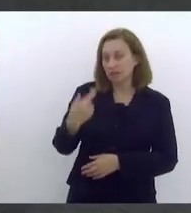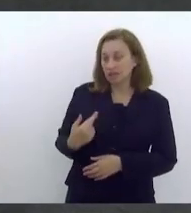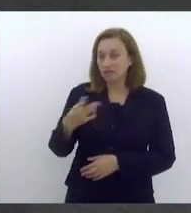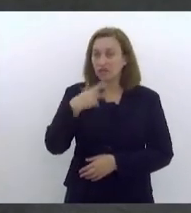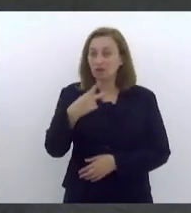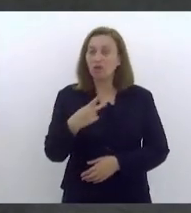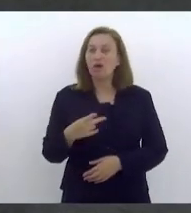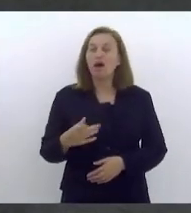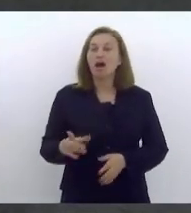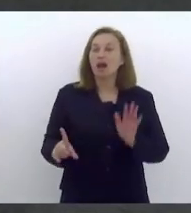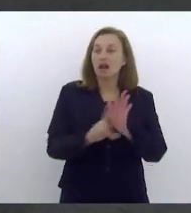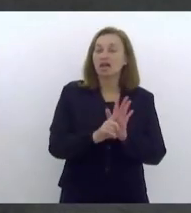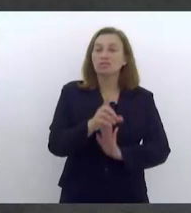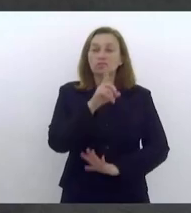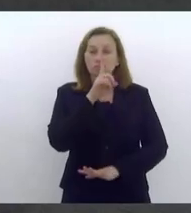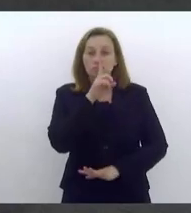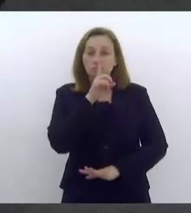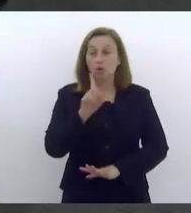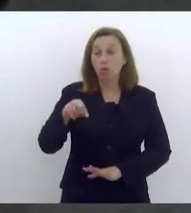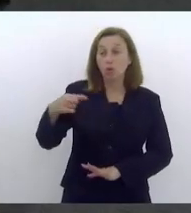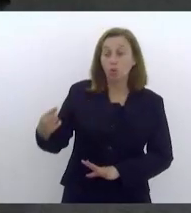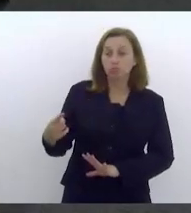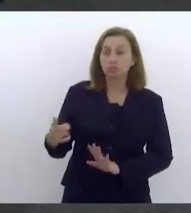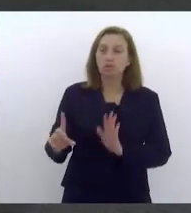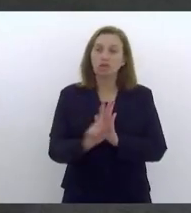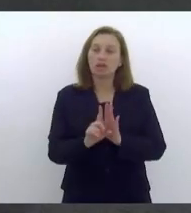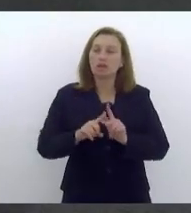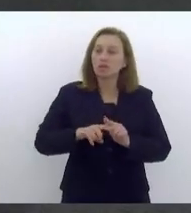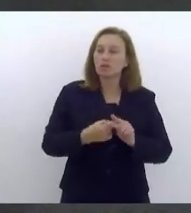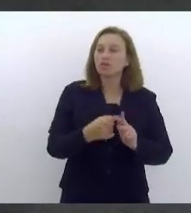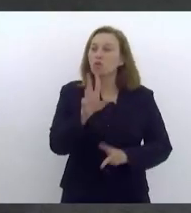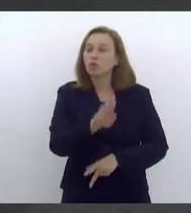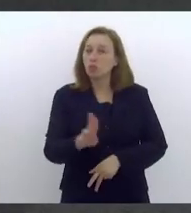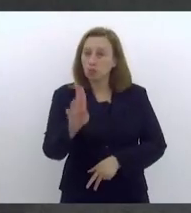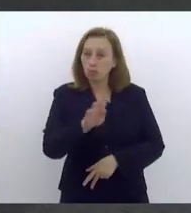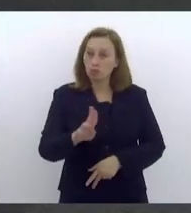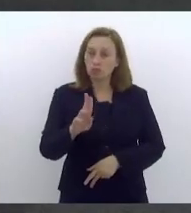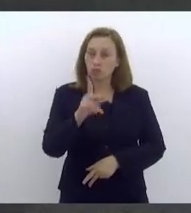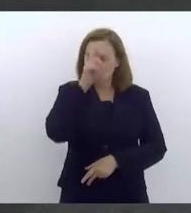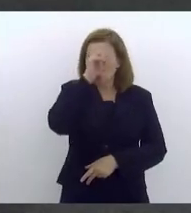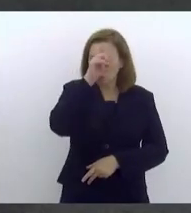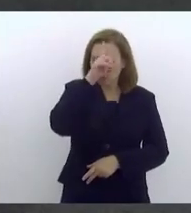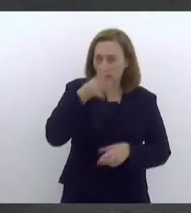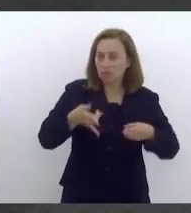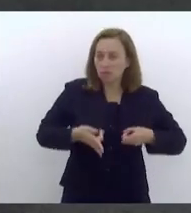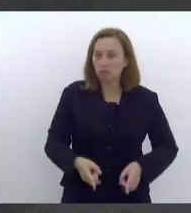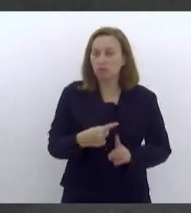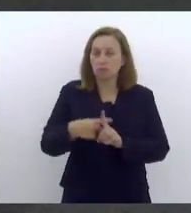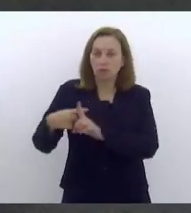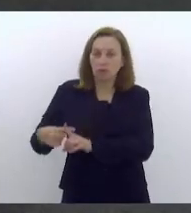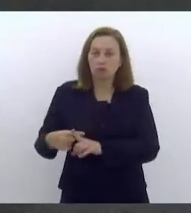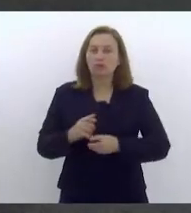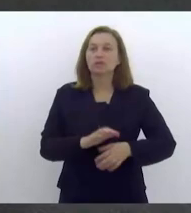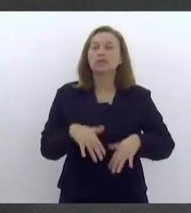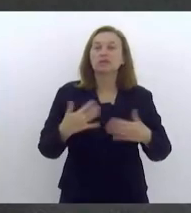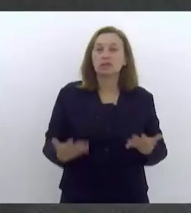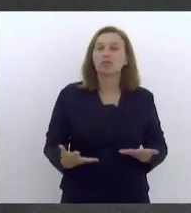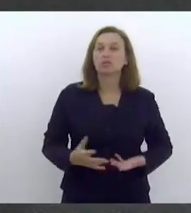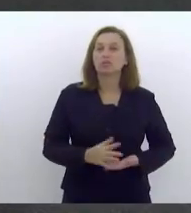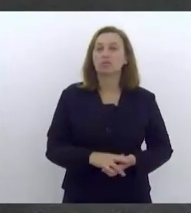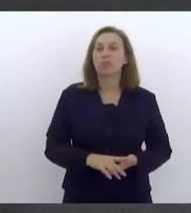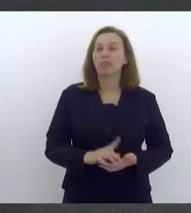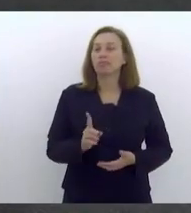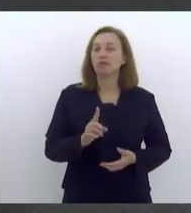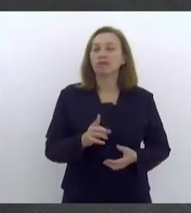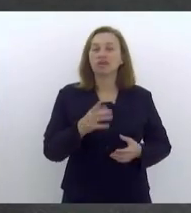lei do silêncio, existem outras leis que regulamentam o uso de hospitais, de cemitérios e espaços públicos. Então não cabe esse